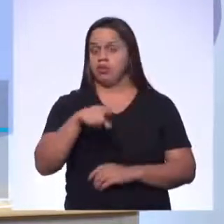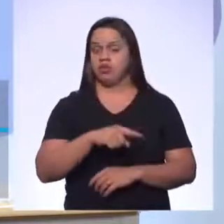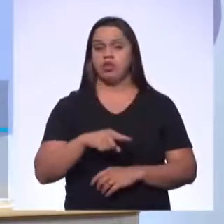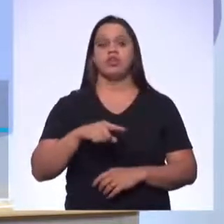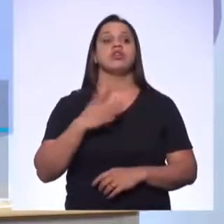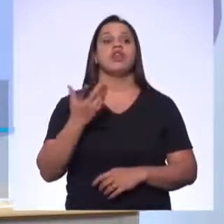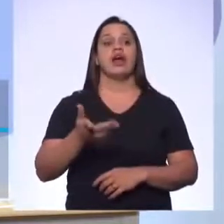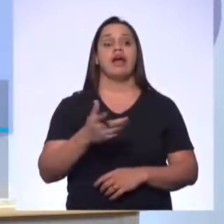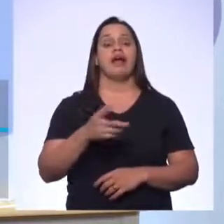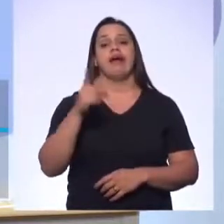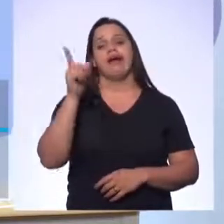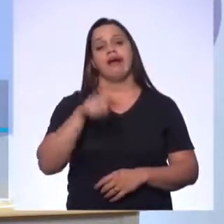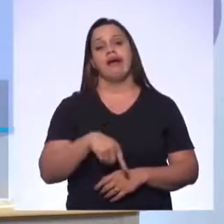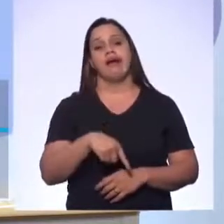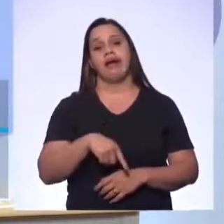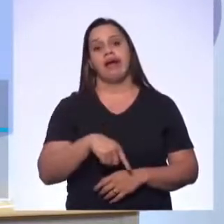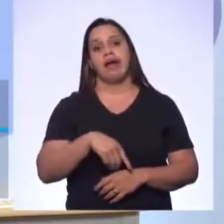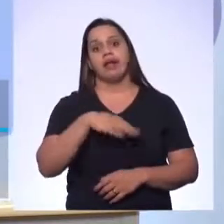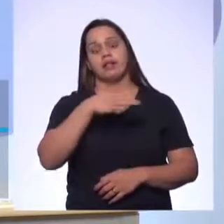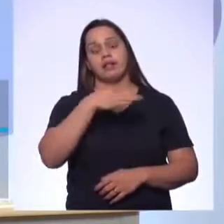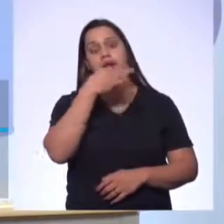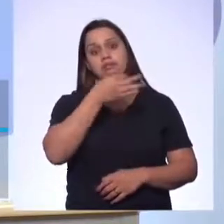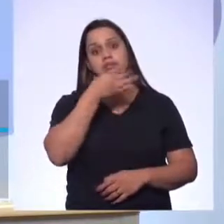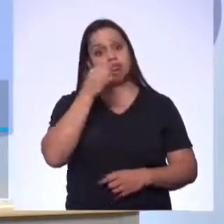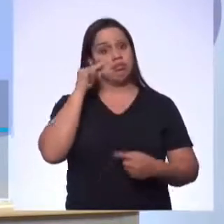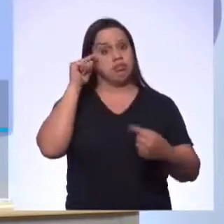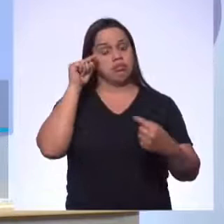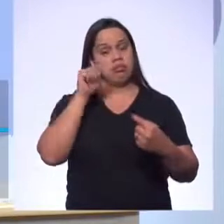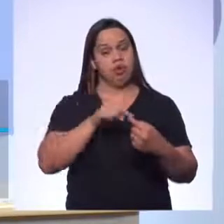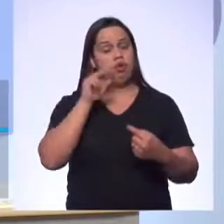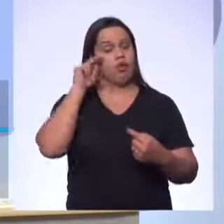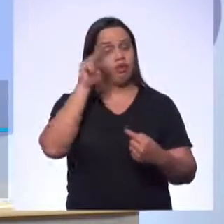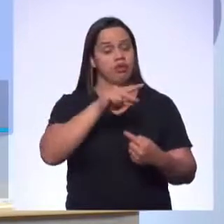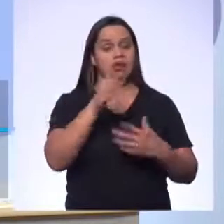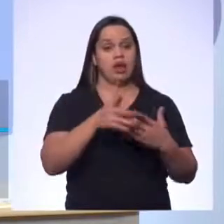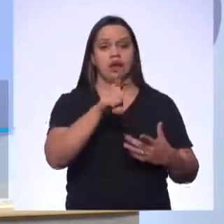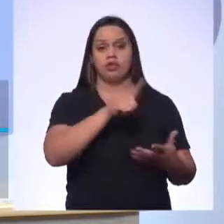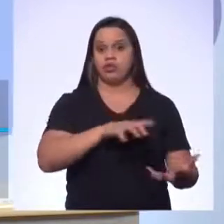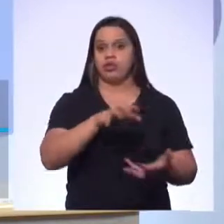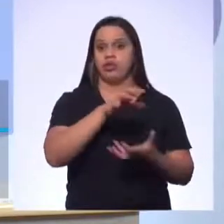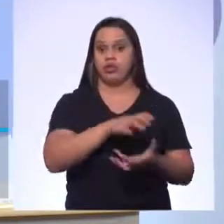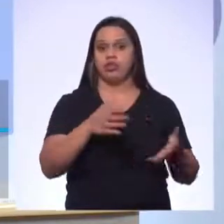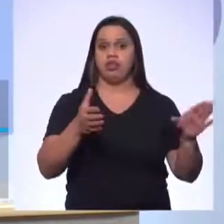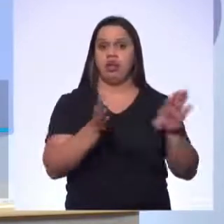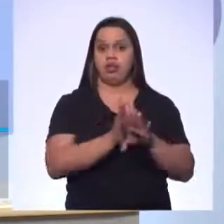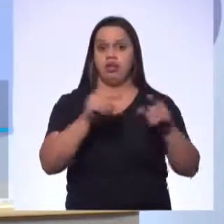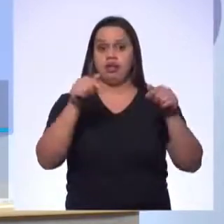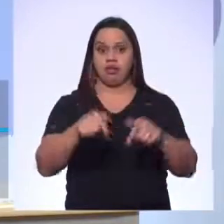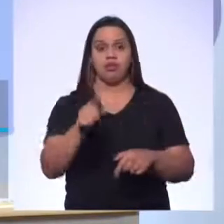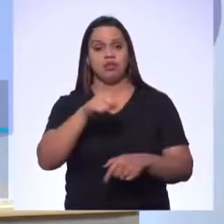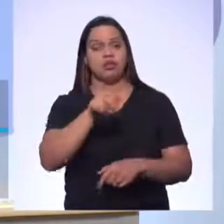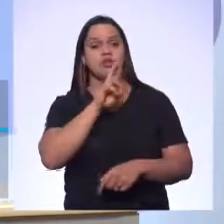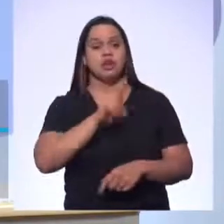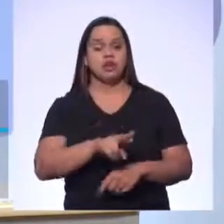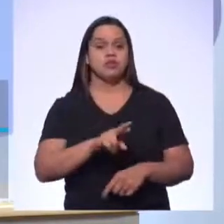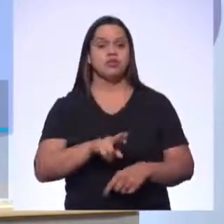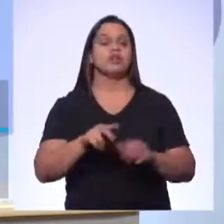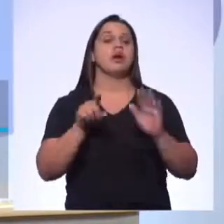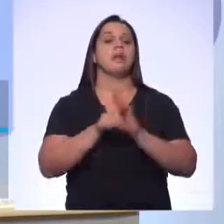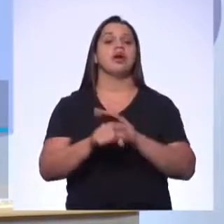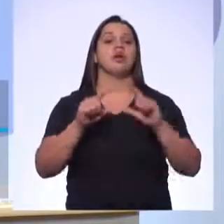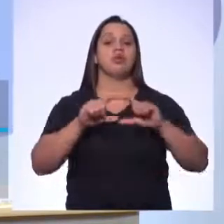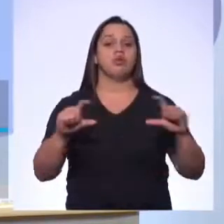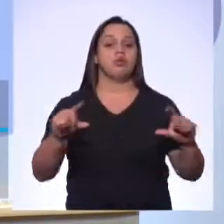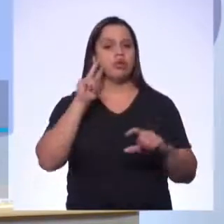de vista da geologia, de todas as questões que nós tratamos na aula até aqui, vocês vão responder essa seguinte pergunta